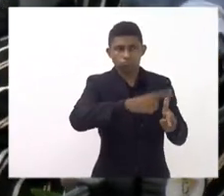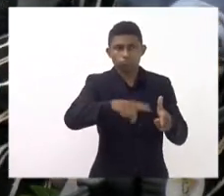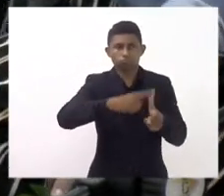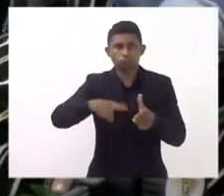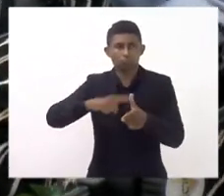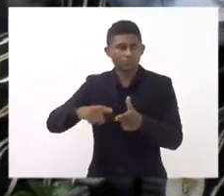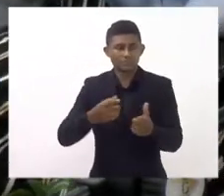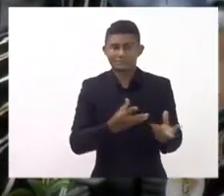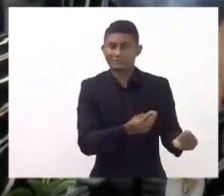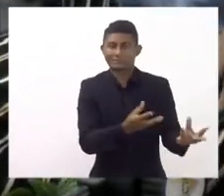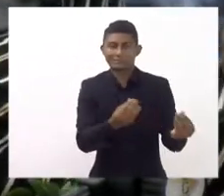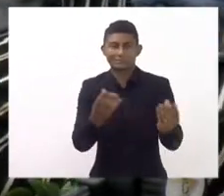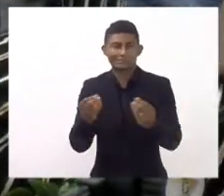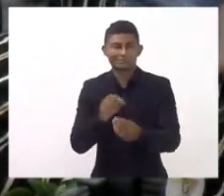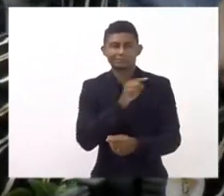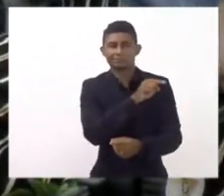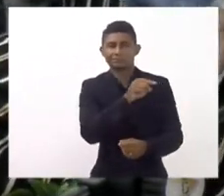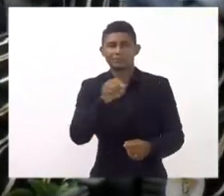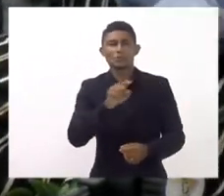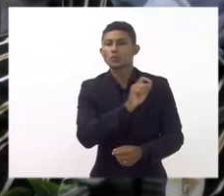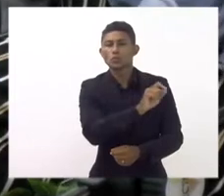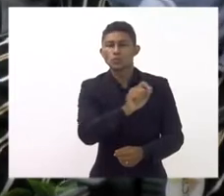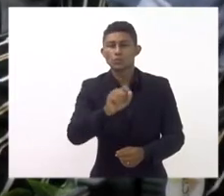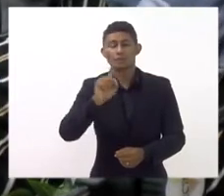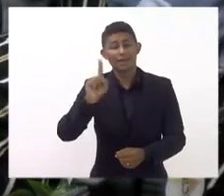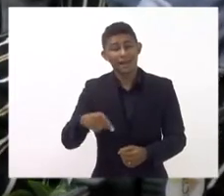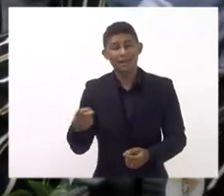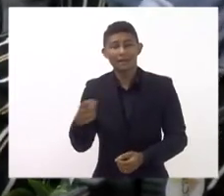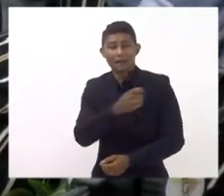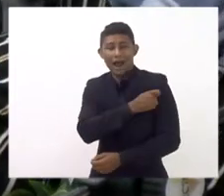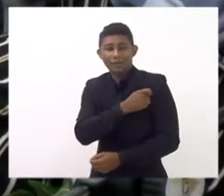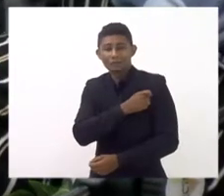gratuitos, sem dúvida nenhuma, é a evasão escolar.